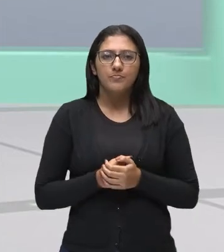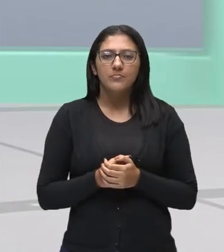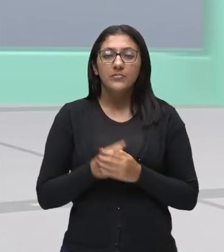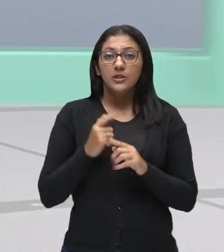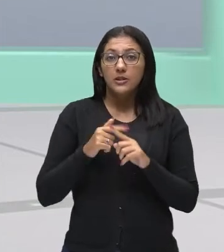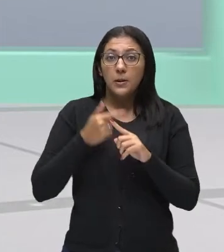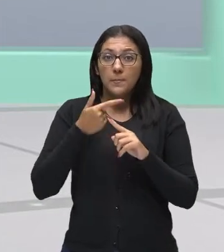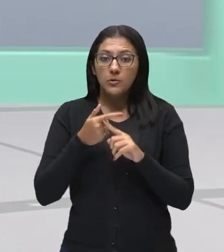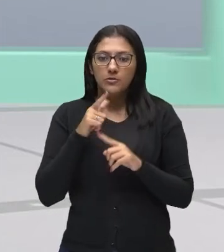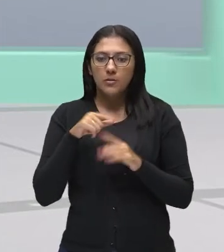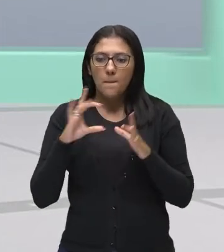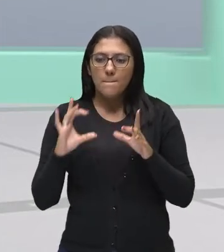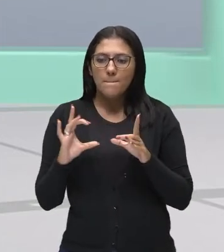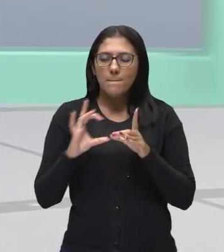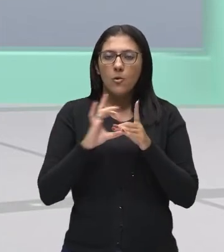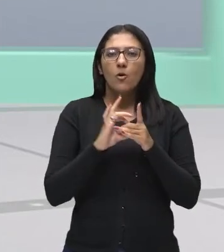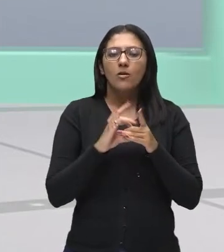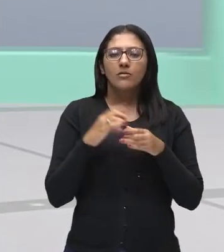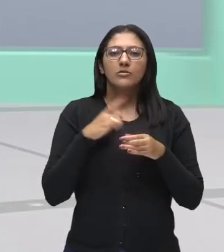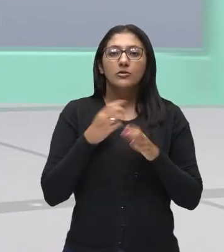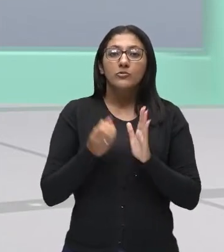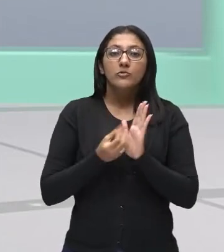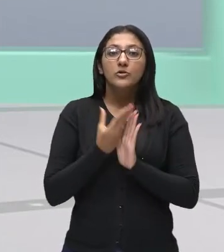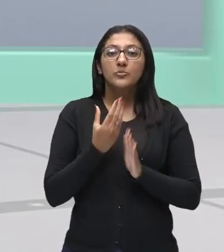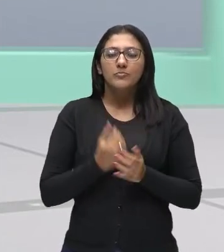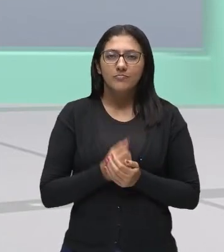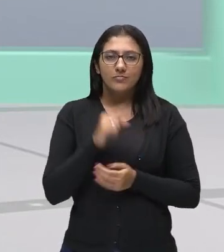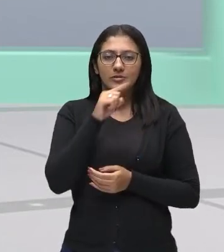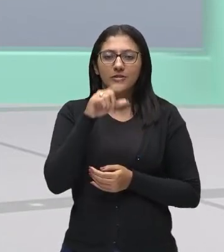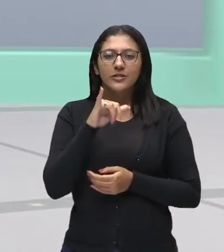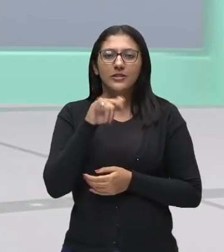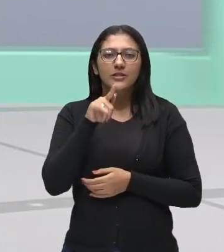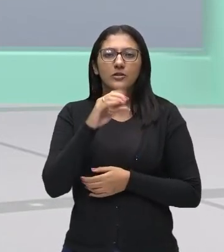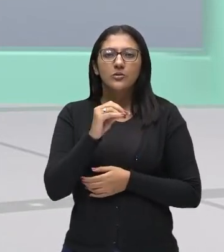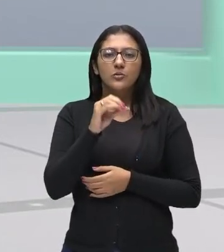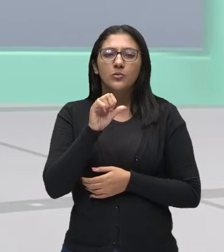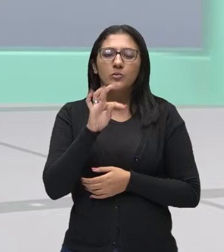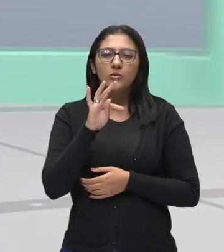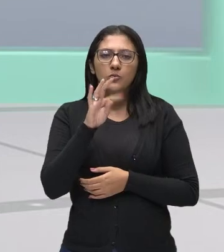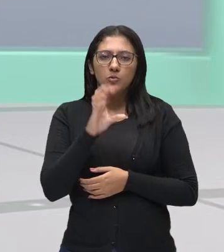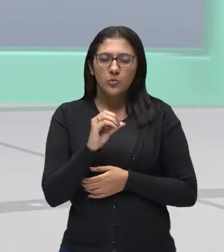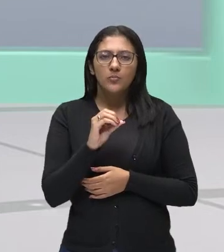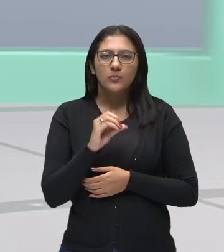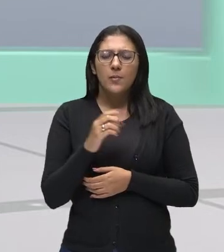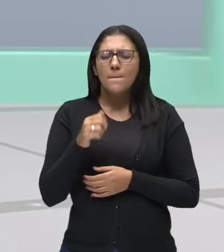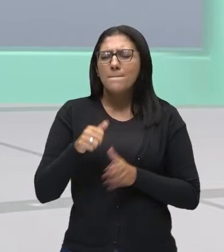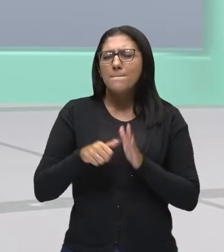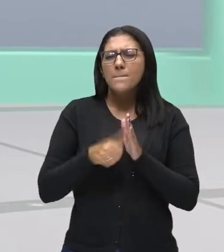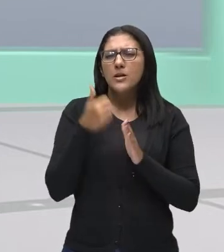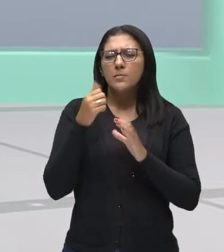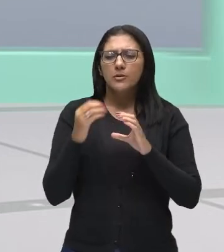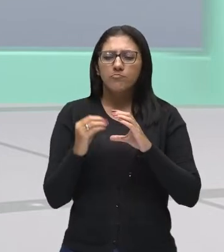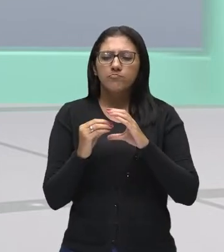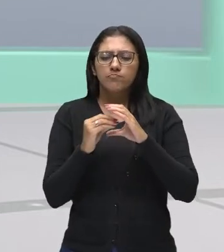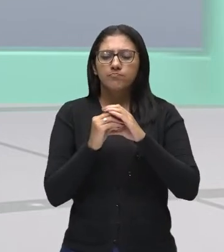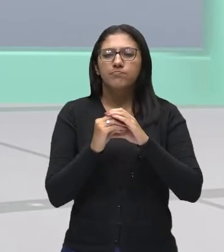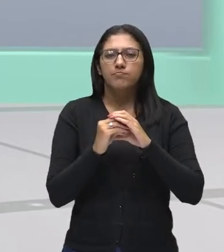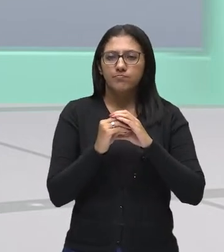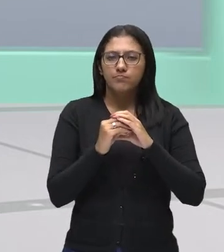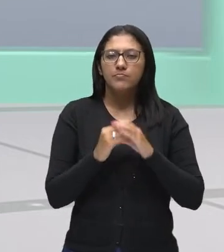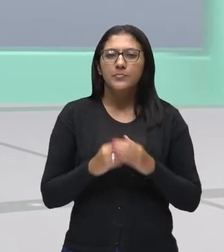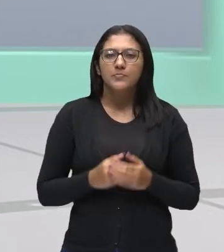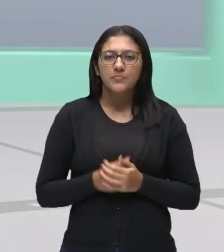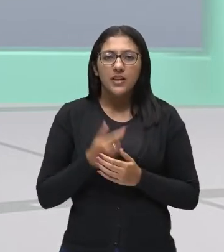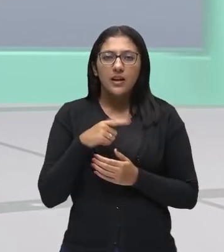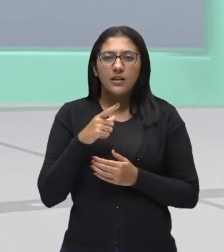essa união, nós temos então a formação do zigoto. O zigoto aí é a primeira célula, nossa primeira célula. O zigoto